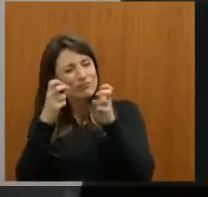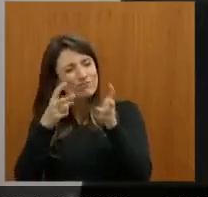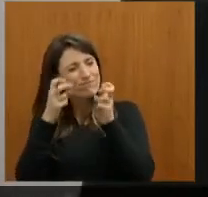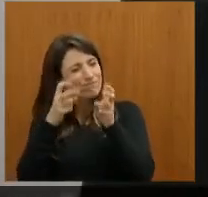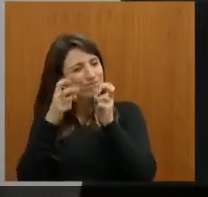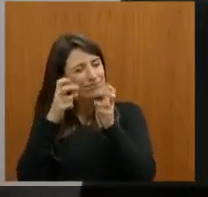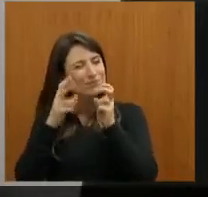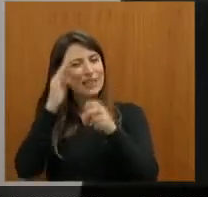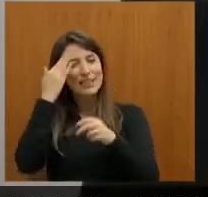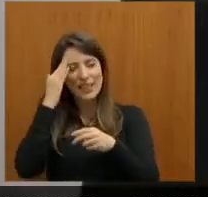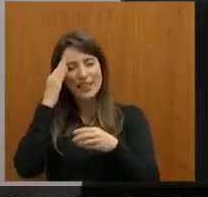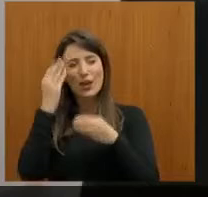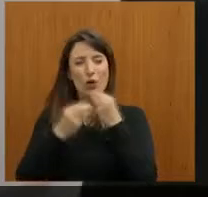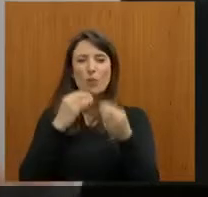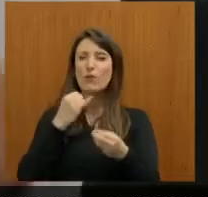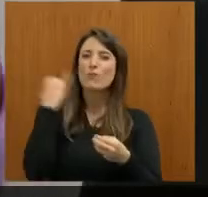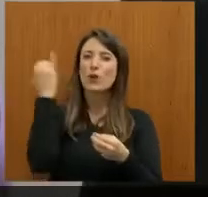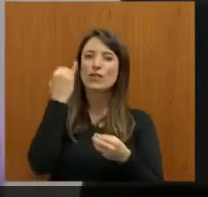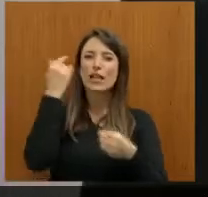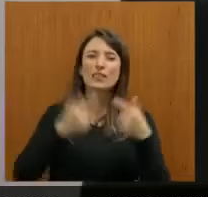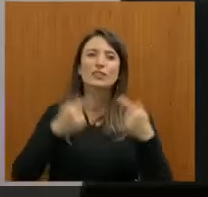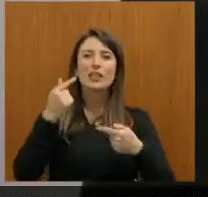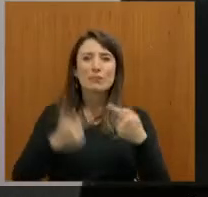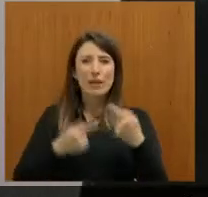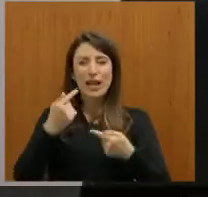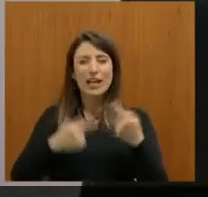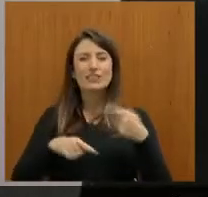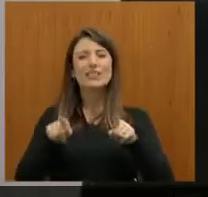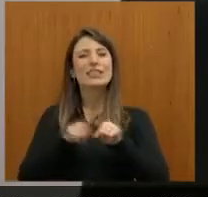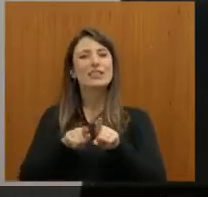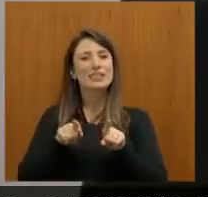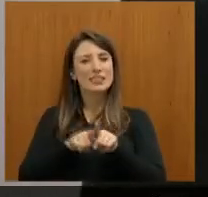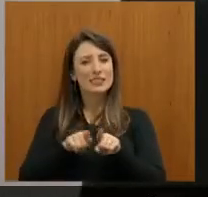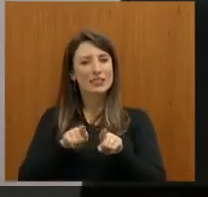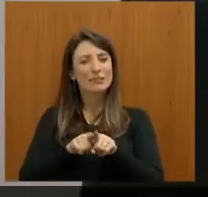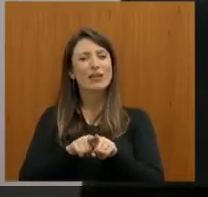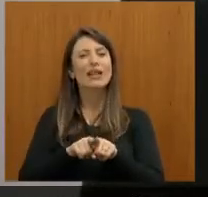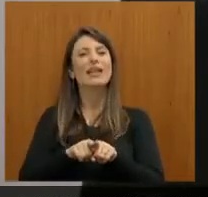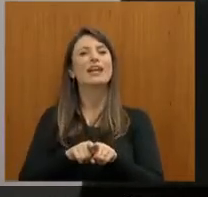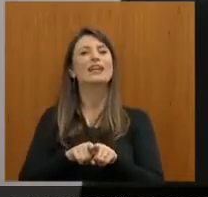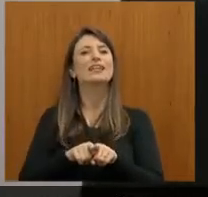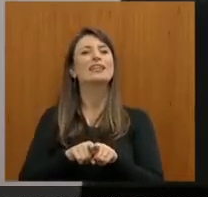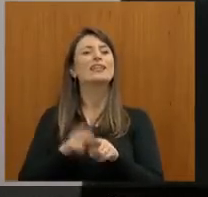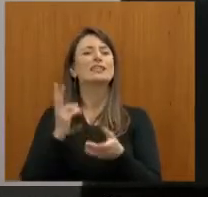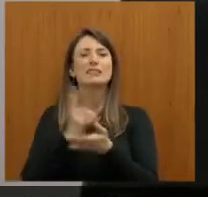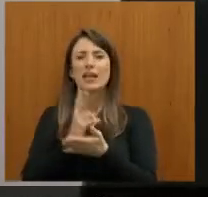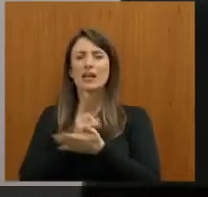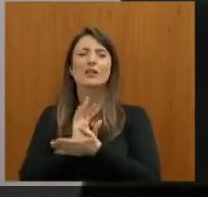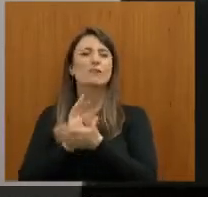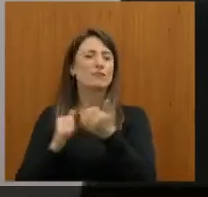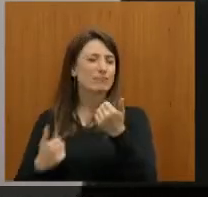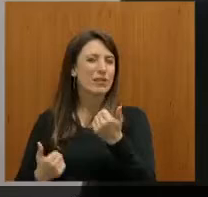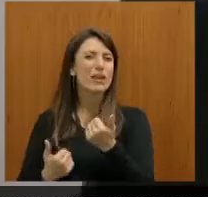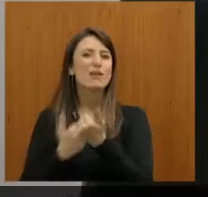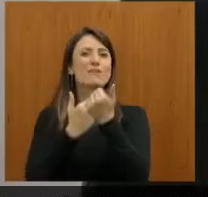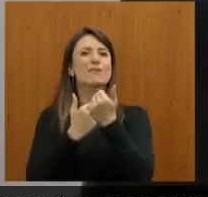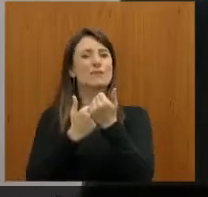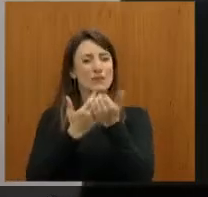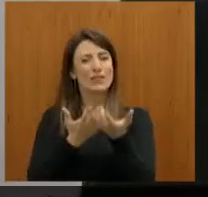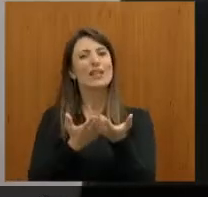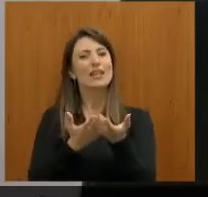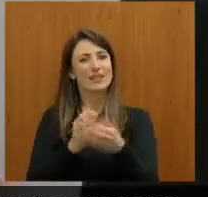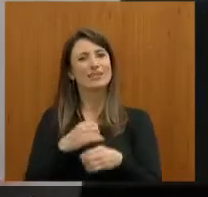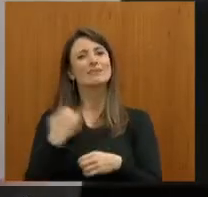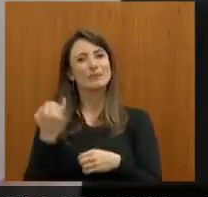do nosso debate e já inclusive vestindo aí a nossa cor né fortalecendo a nossa presença